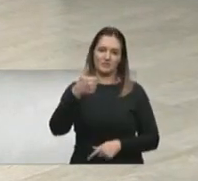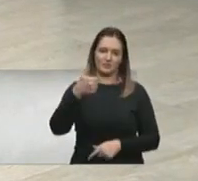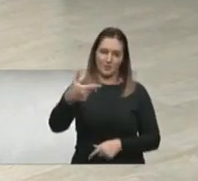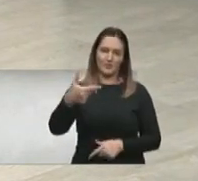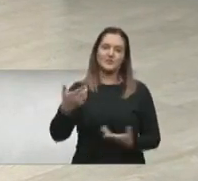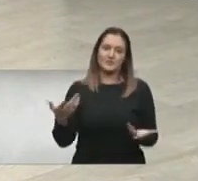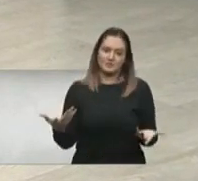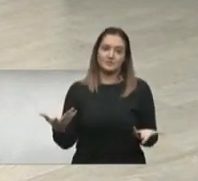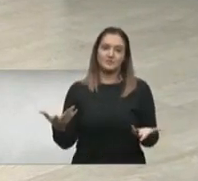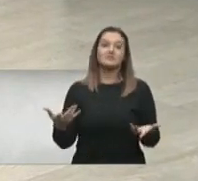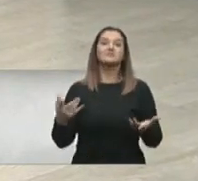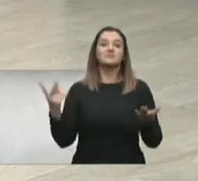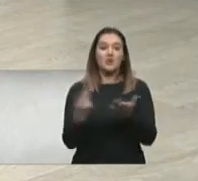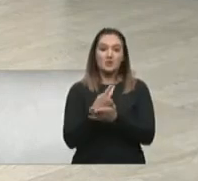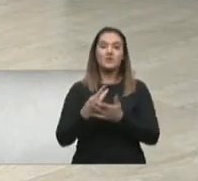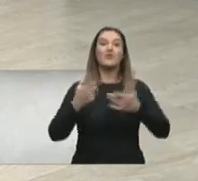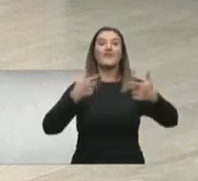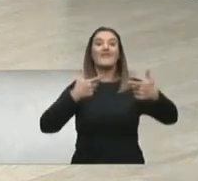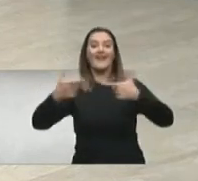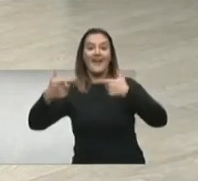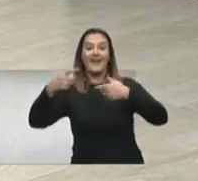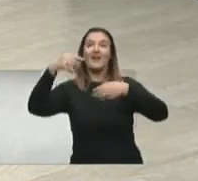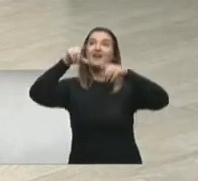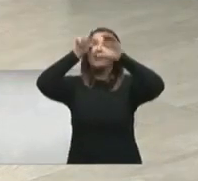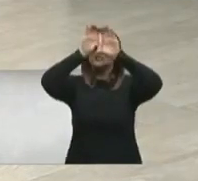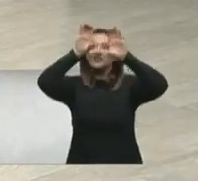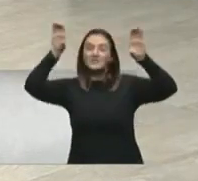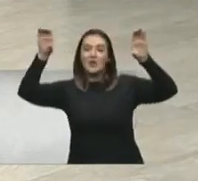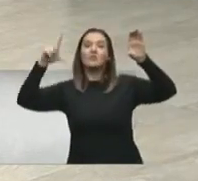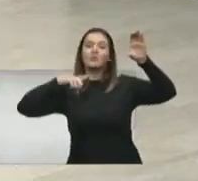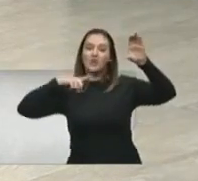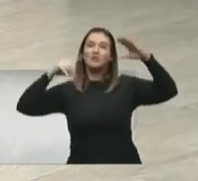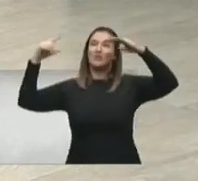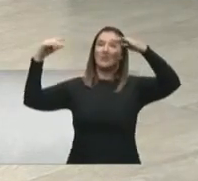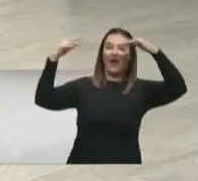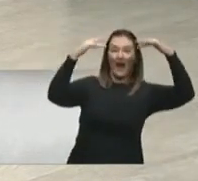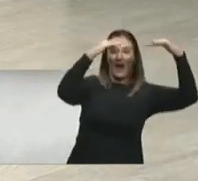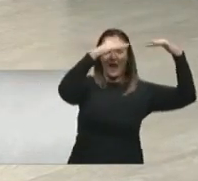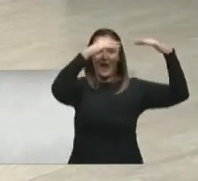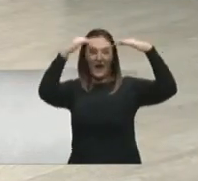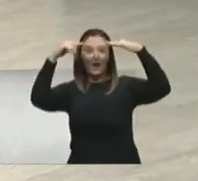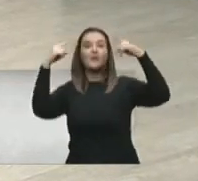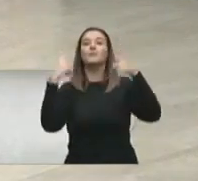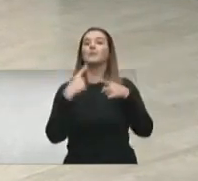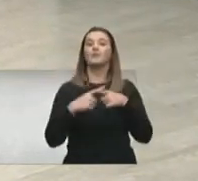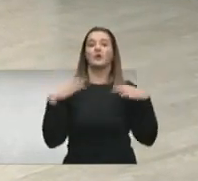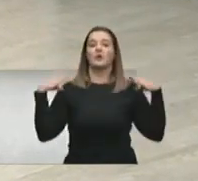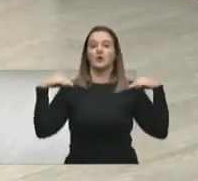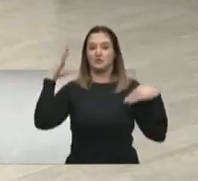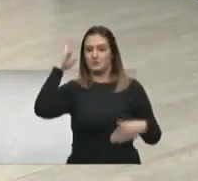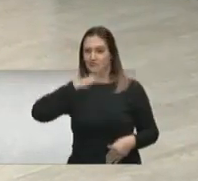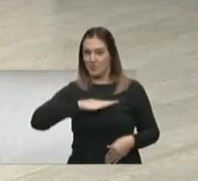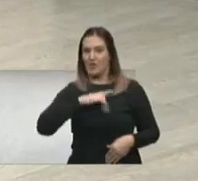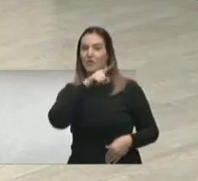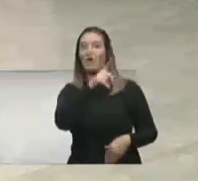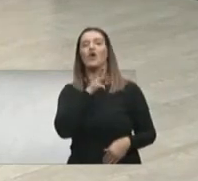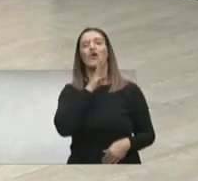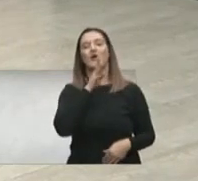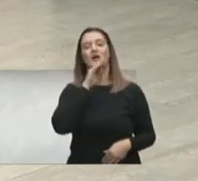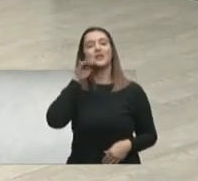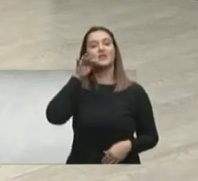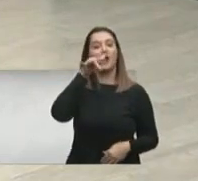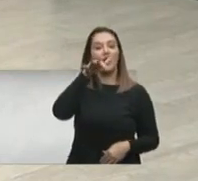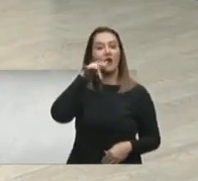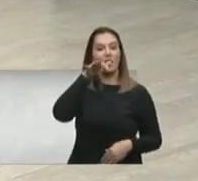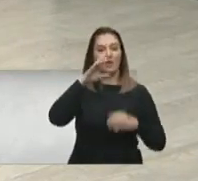verso 7. Diz: houve guerra do céu, houve batalha do céu, porque esse anjo mau, agora aqui chamado de dragão, ele